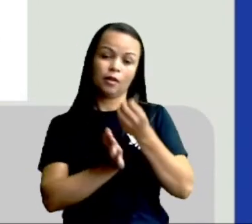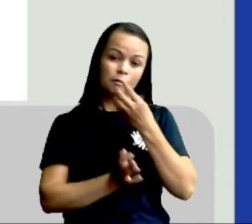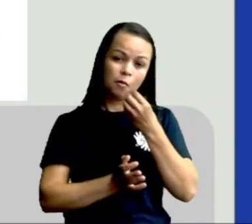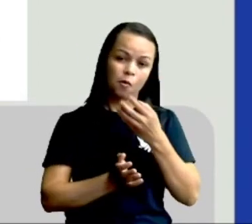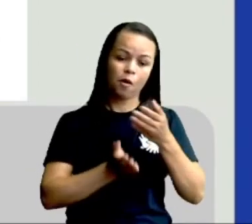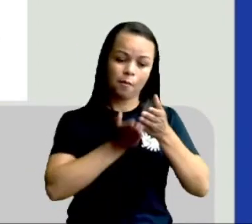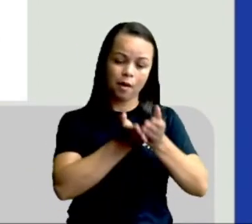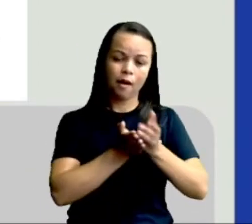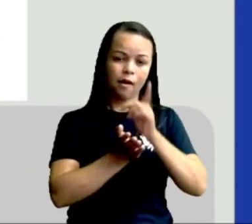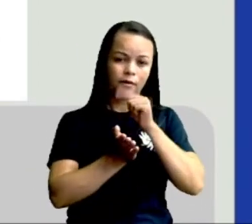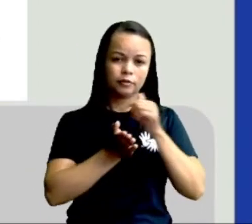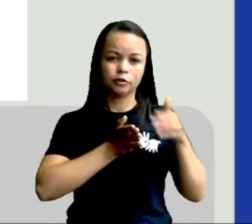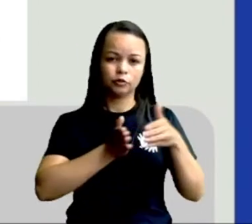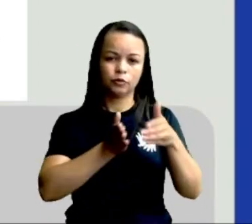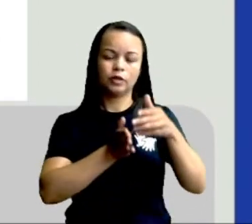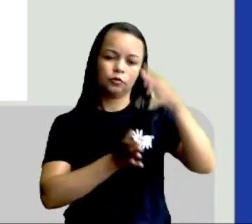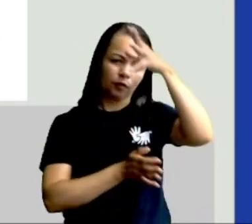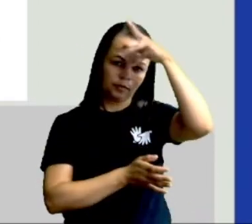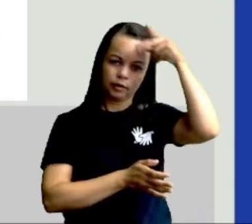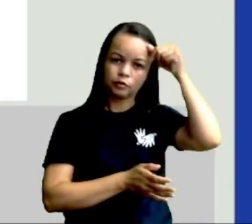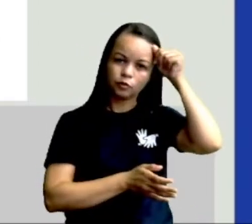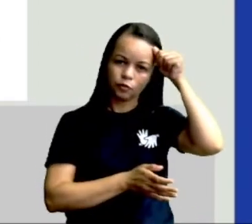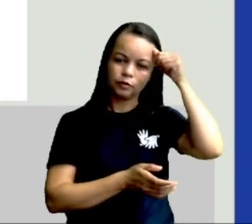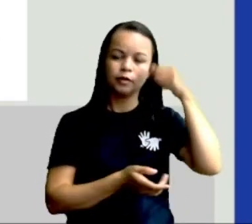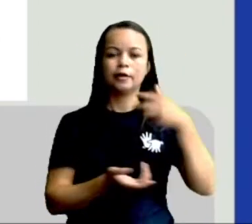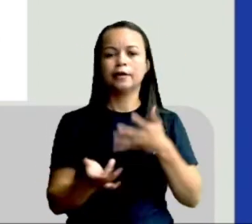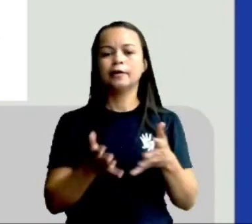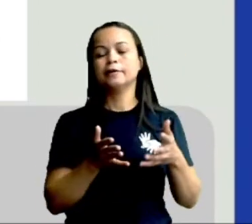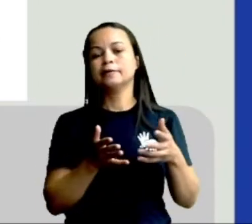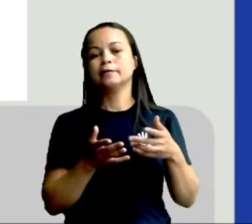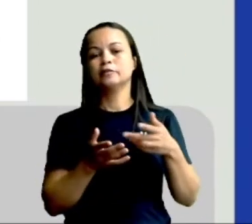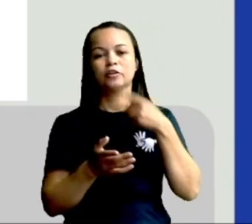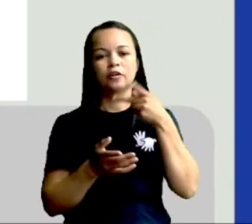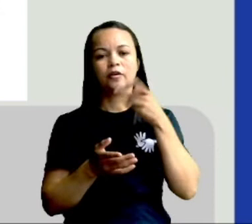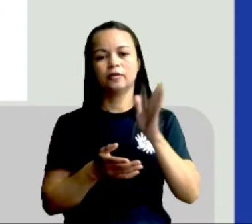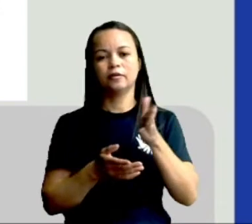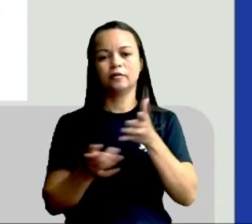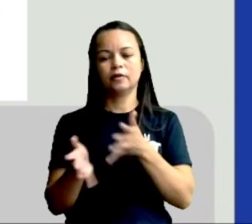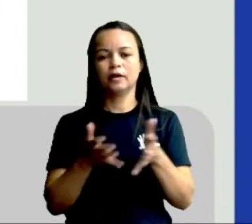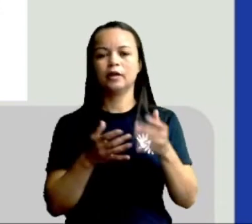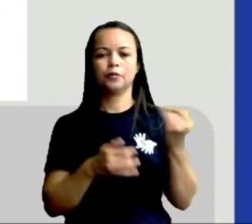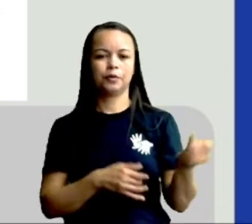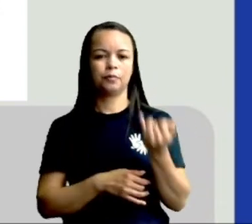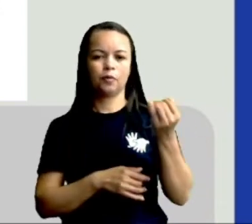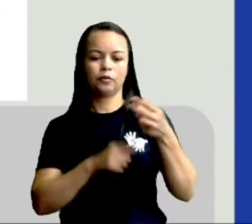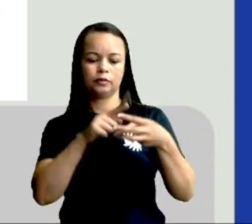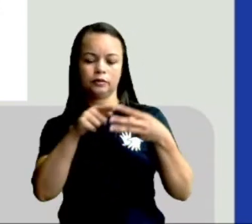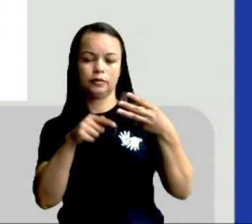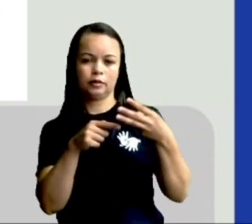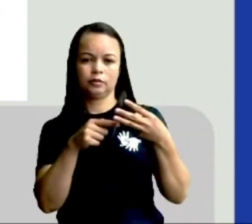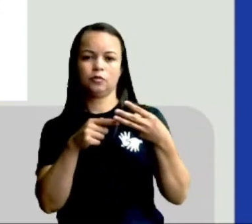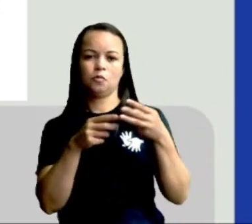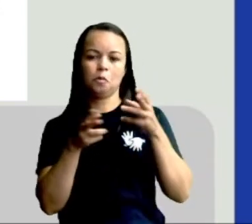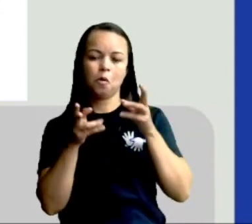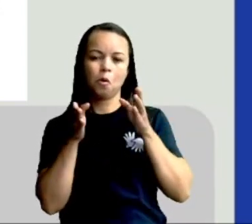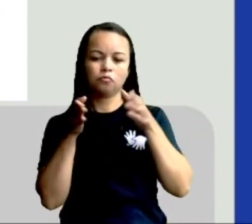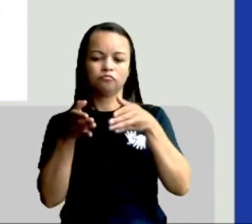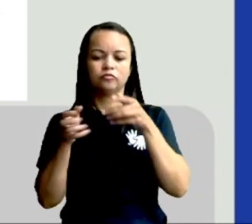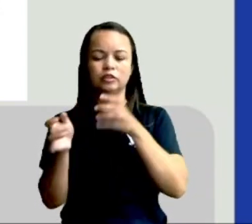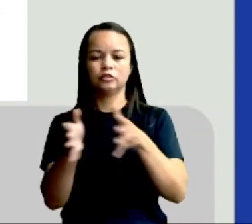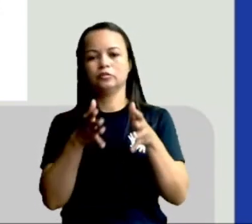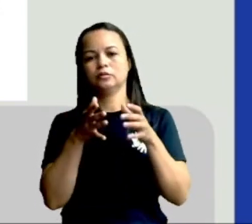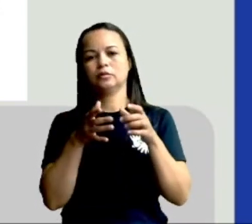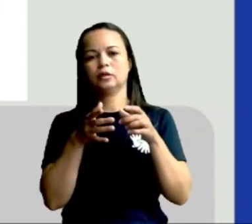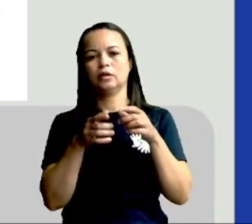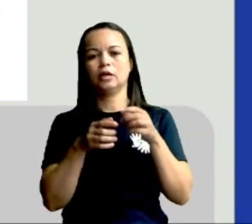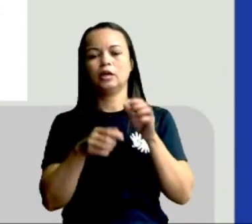rios navegáveis é no Amazônia, como eu falei. Os trechos hidroviários mais importantes do ponto de vista econômico